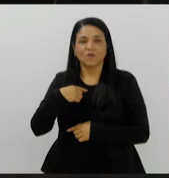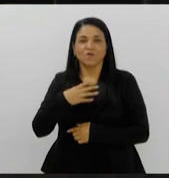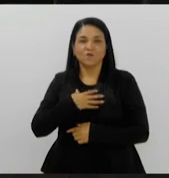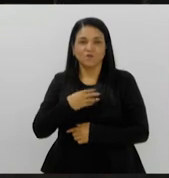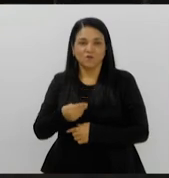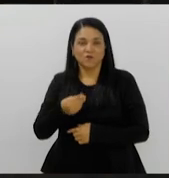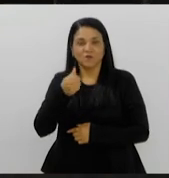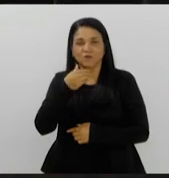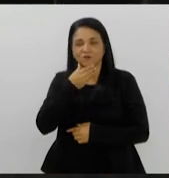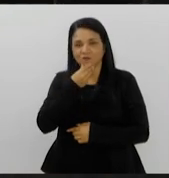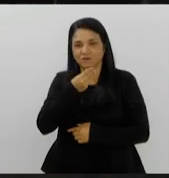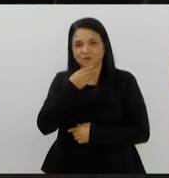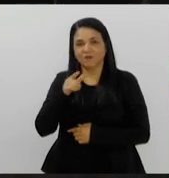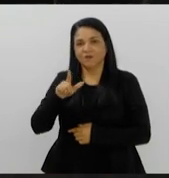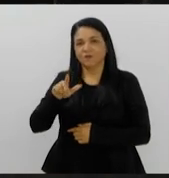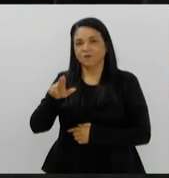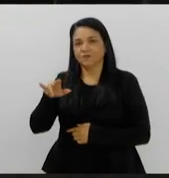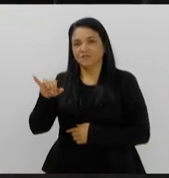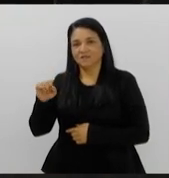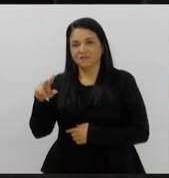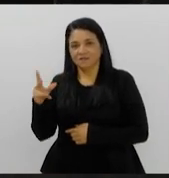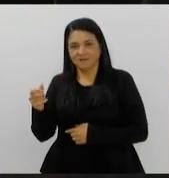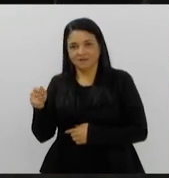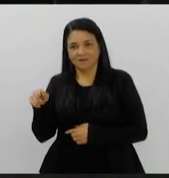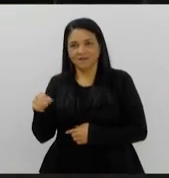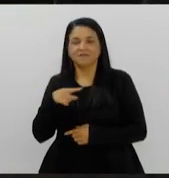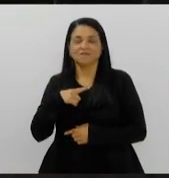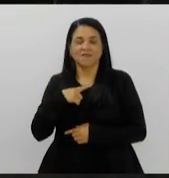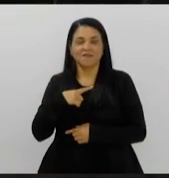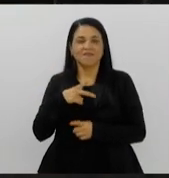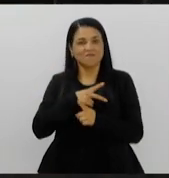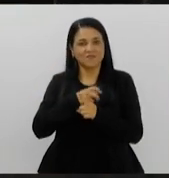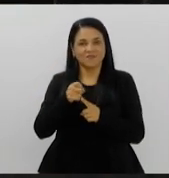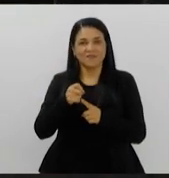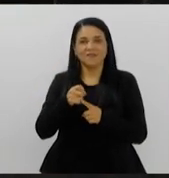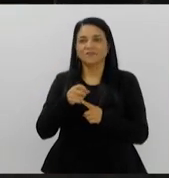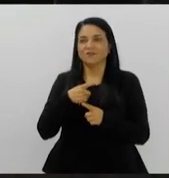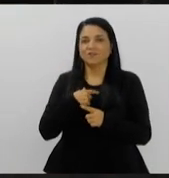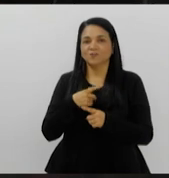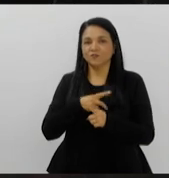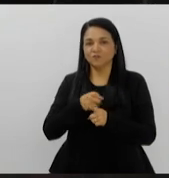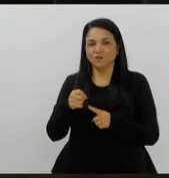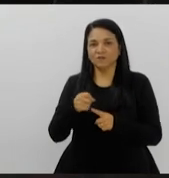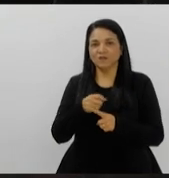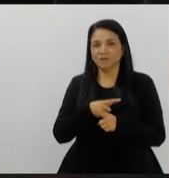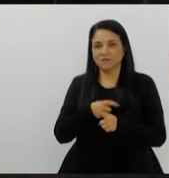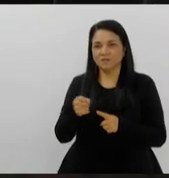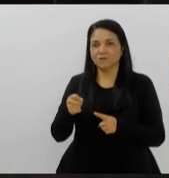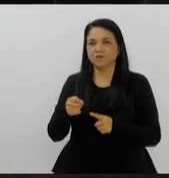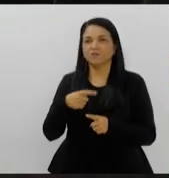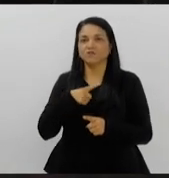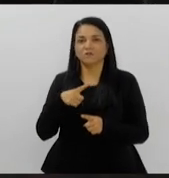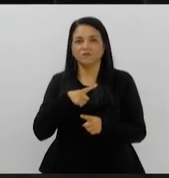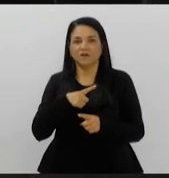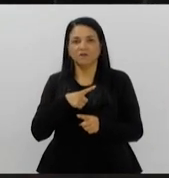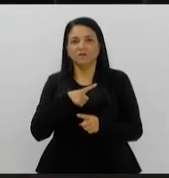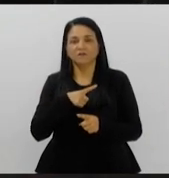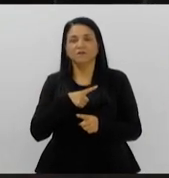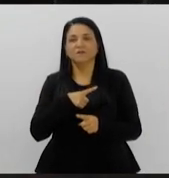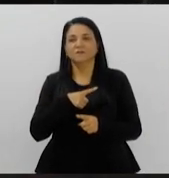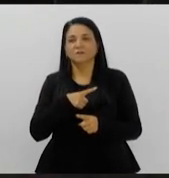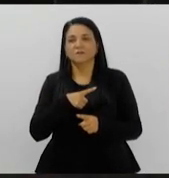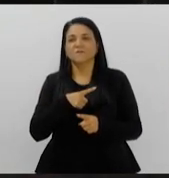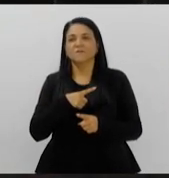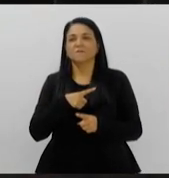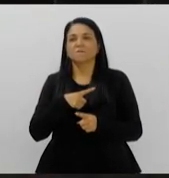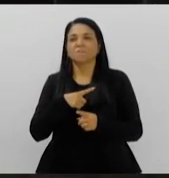Lucinha, que também foi uma alegria tê-lo ali novamente, e muitos outros aí que a gente sabe que